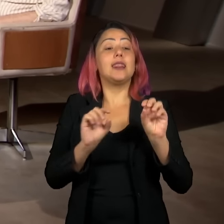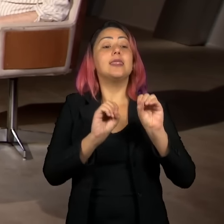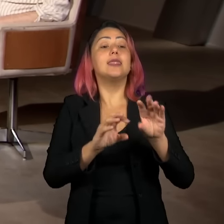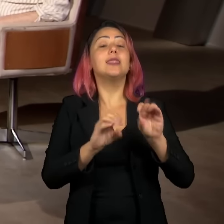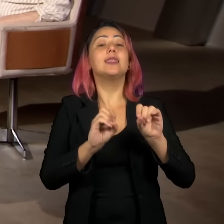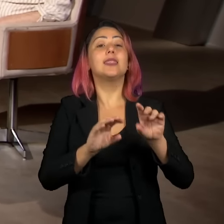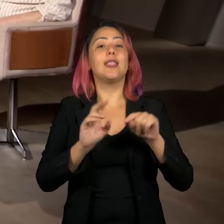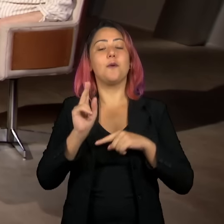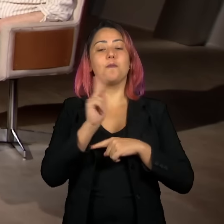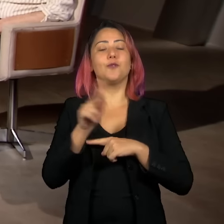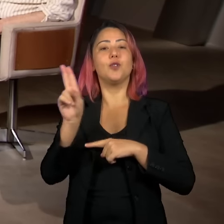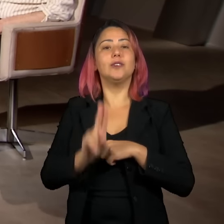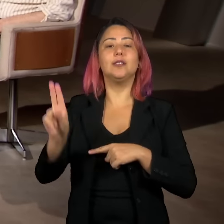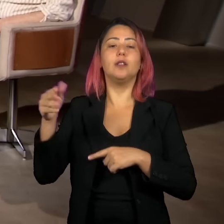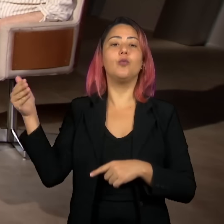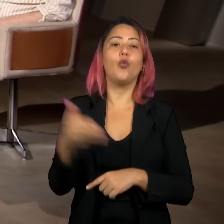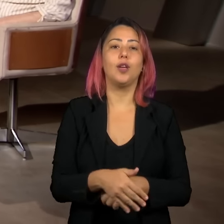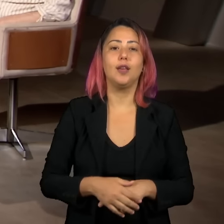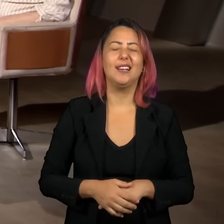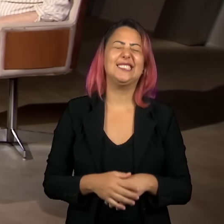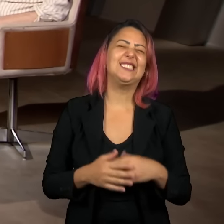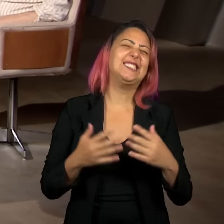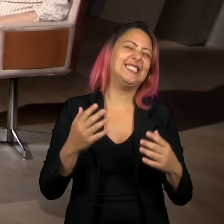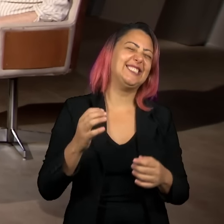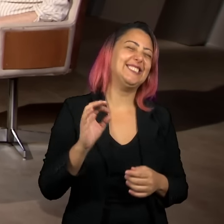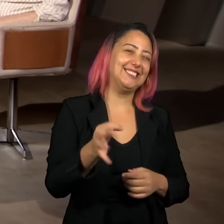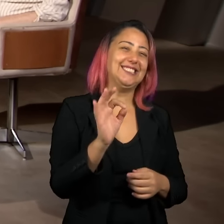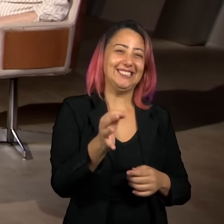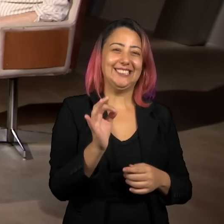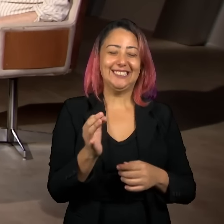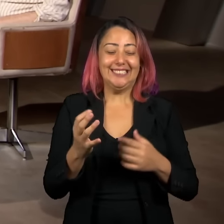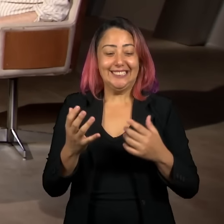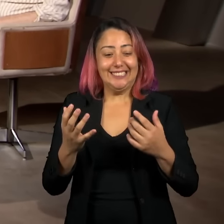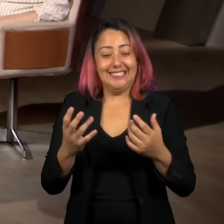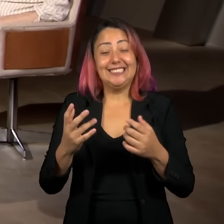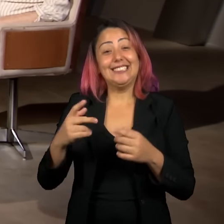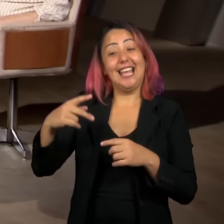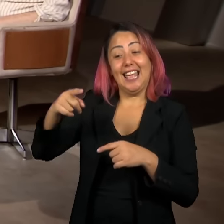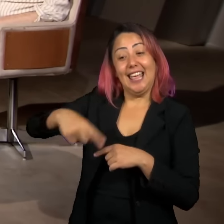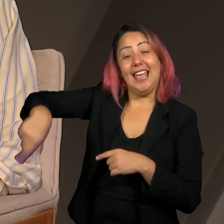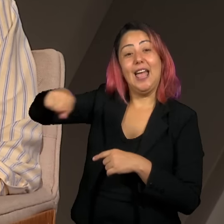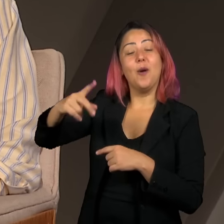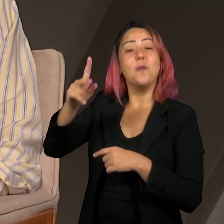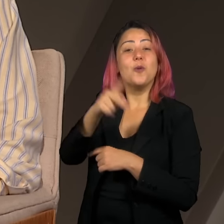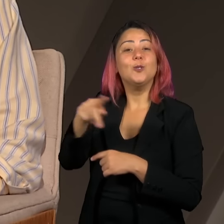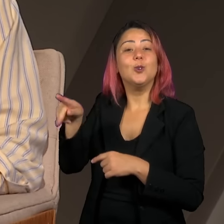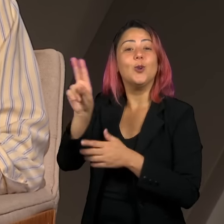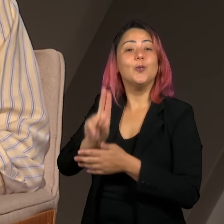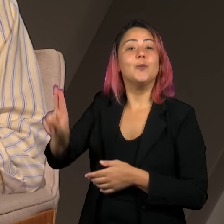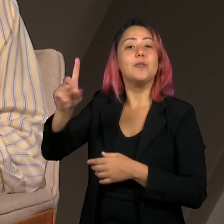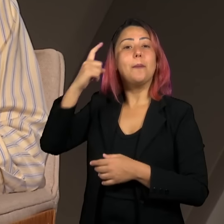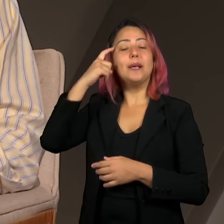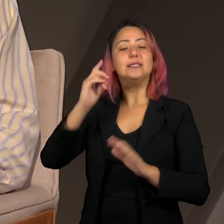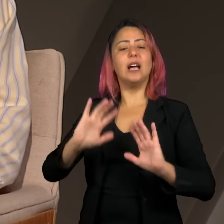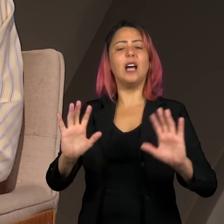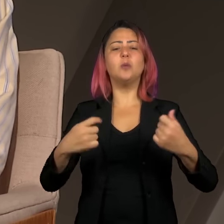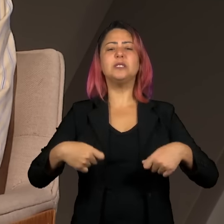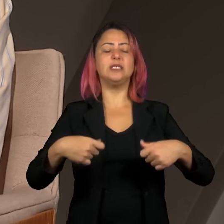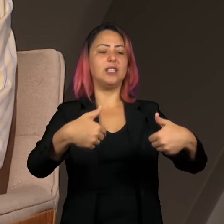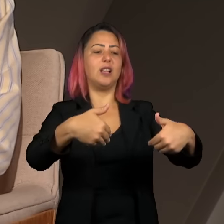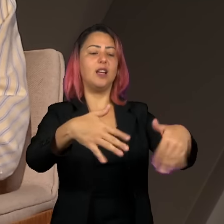eles isso aí é Perfumaria essa esse e o o